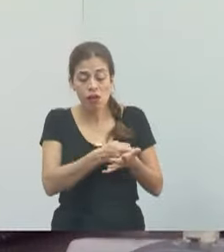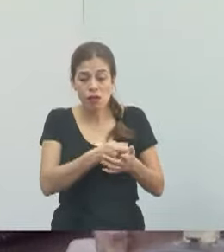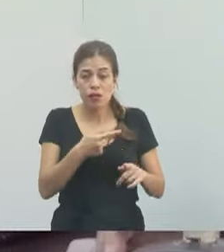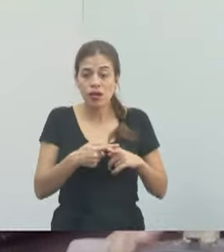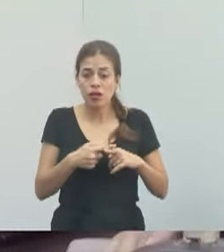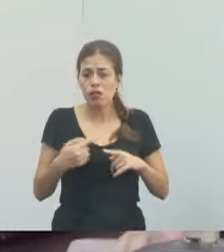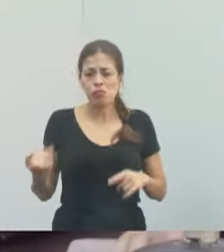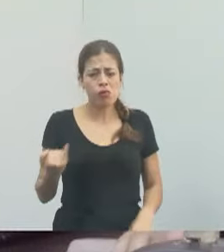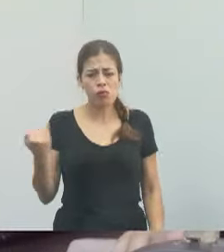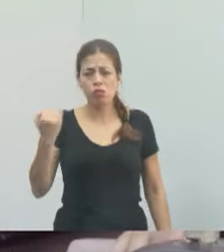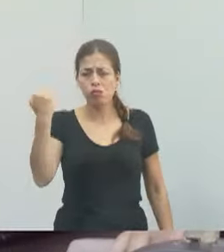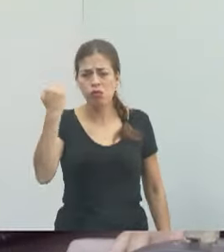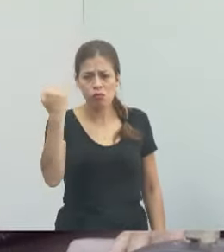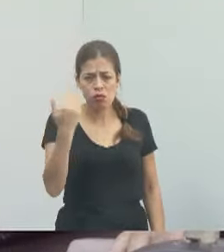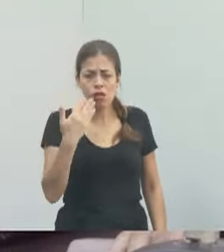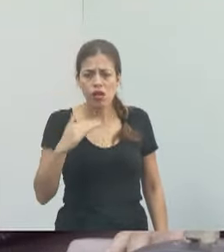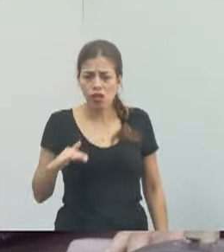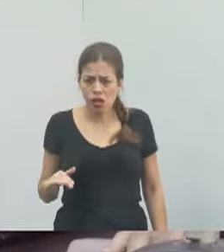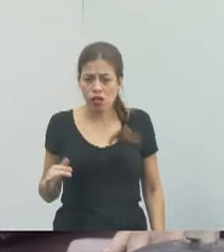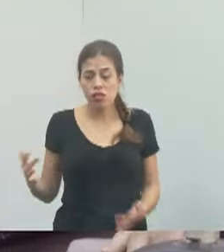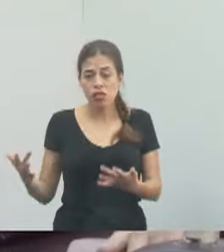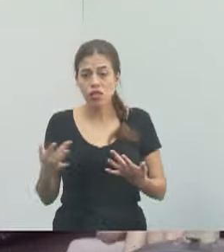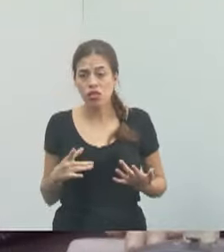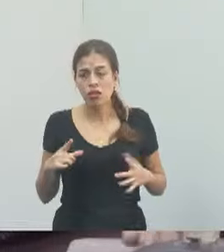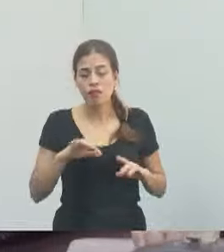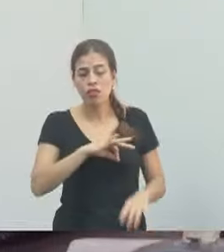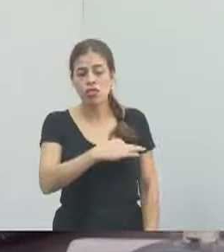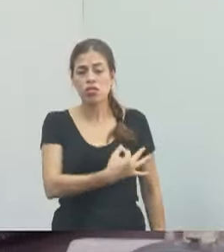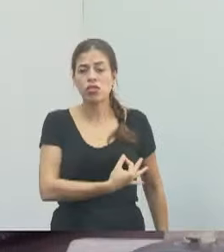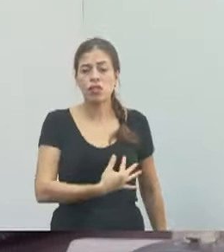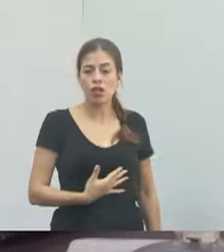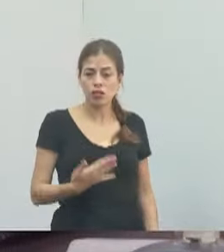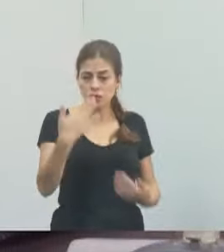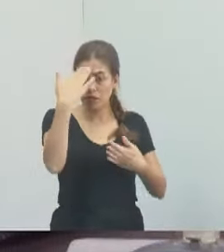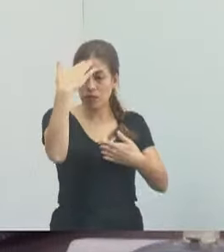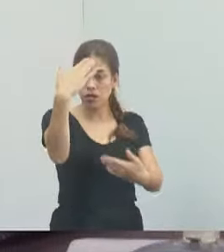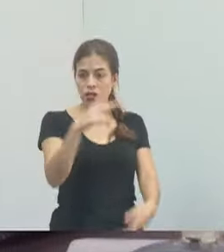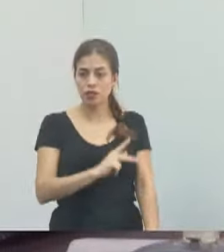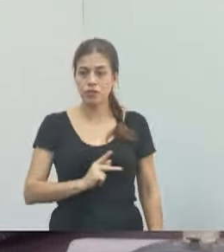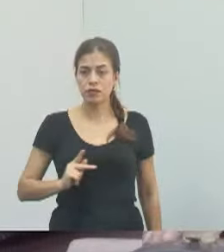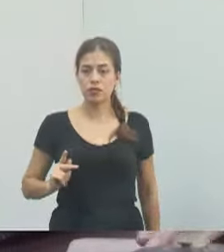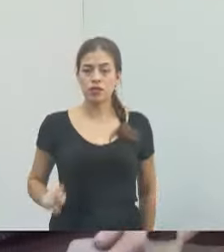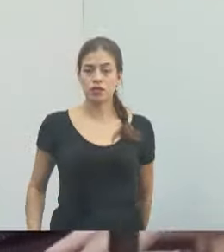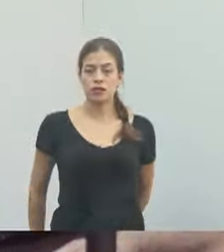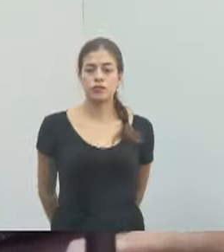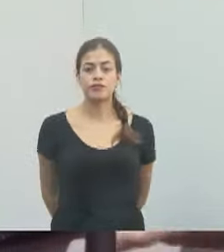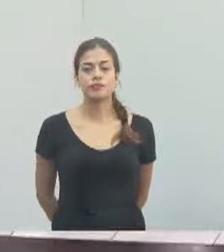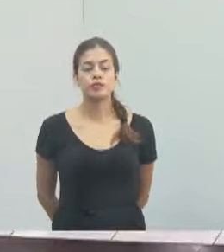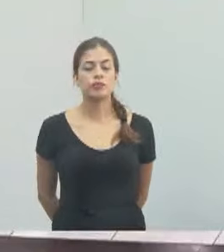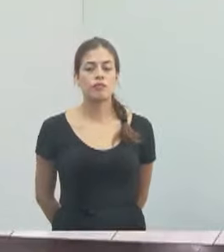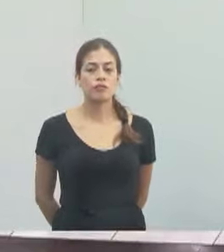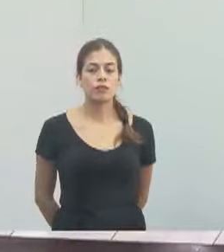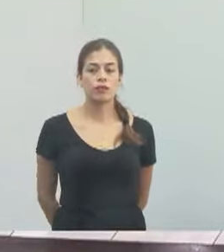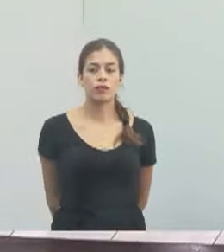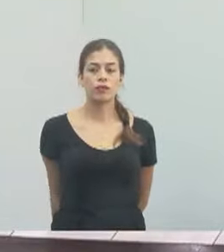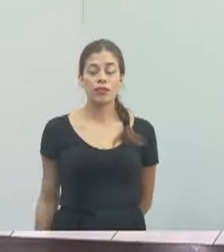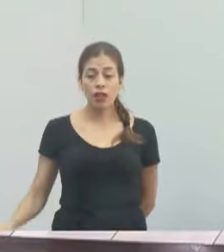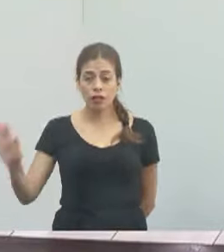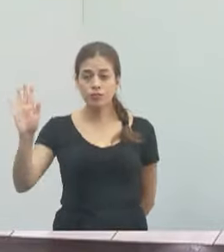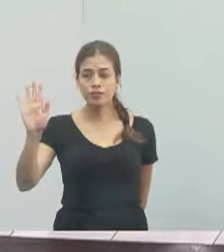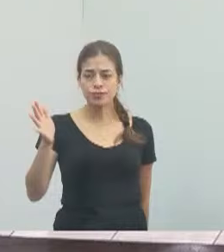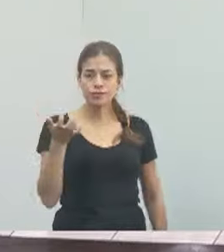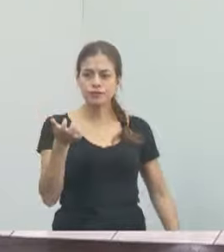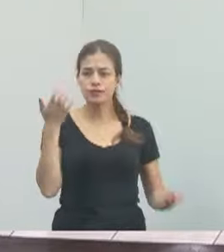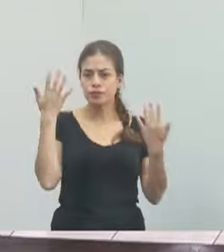é fundamental pras nossas crianças e envolve a dignidade obrigado senhor presidente senhor presidente quero